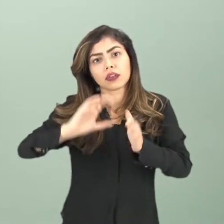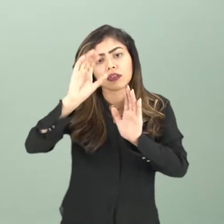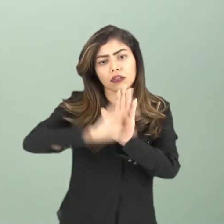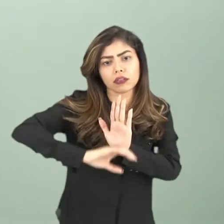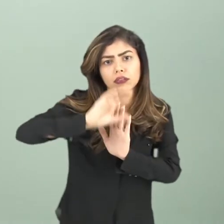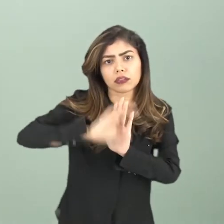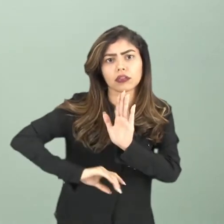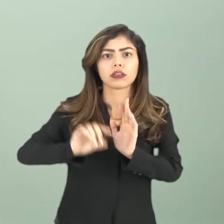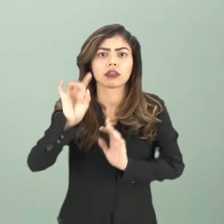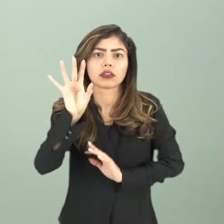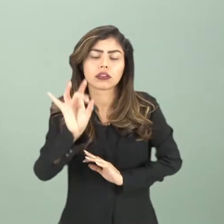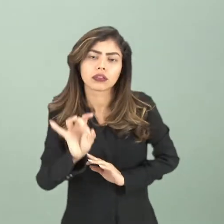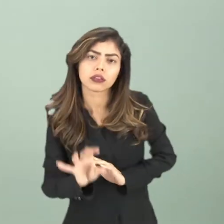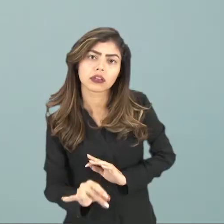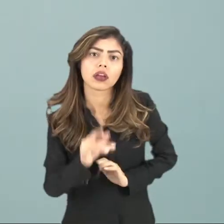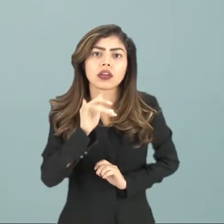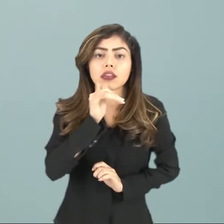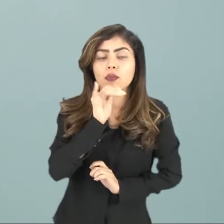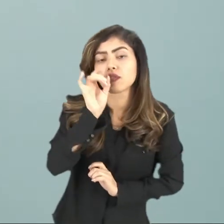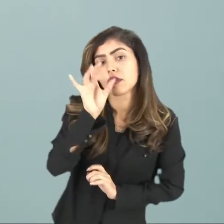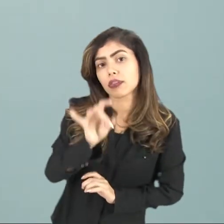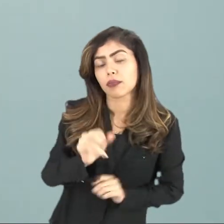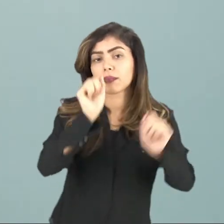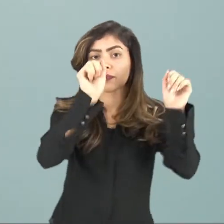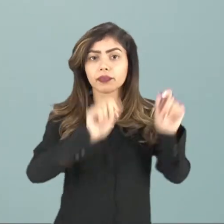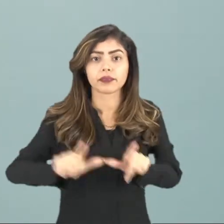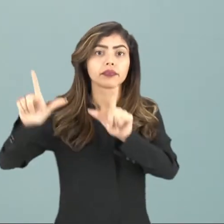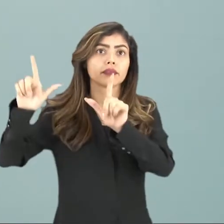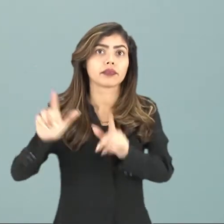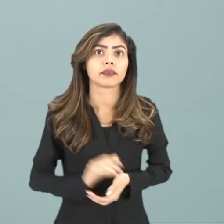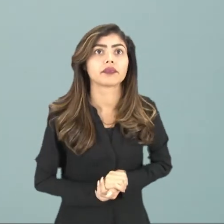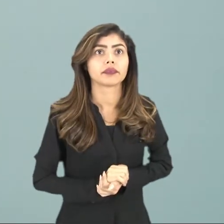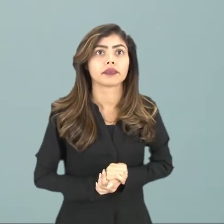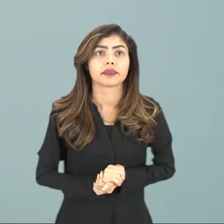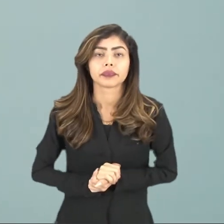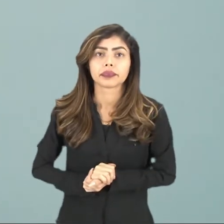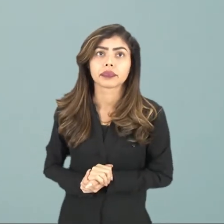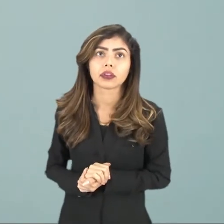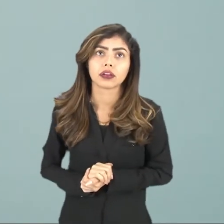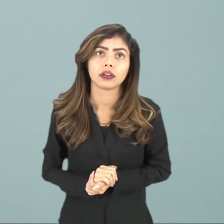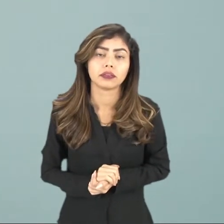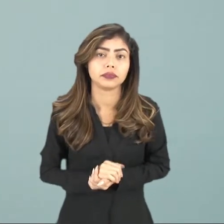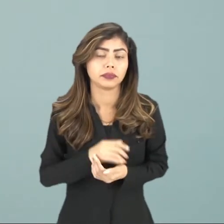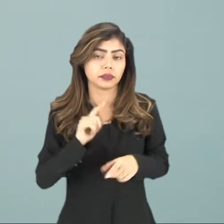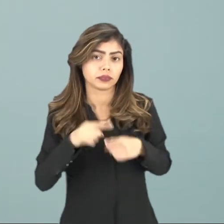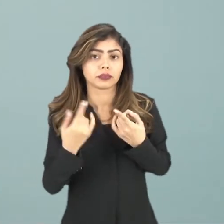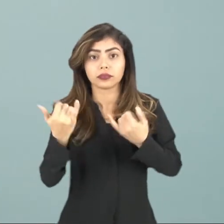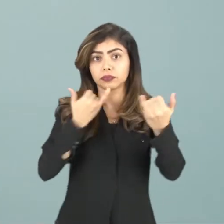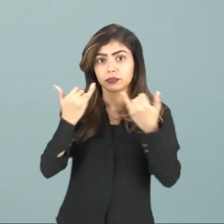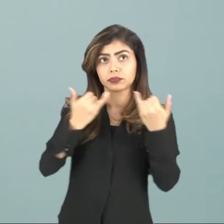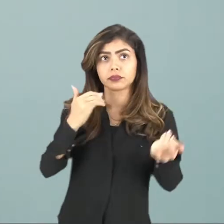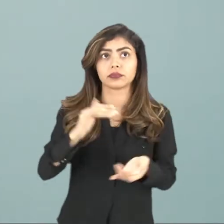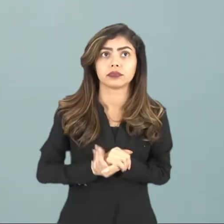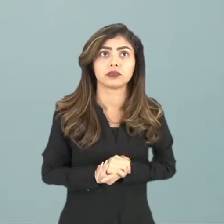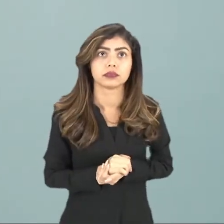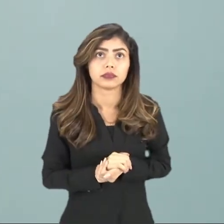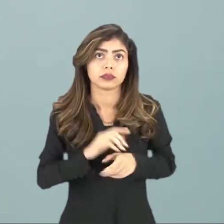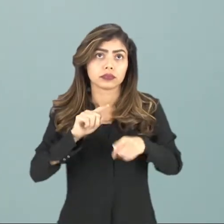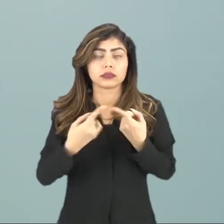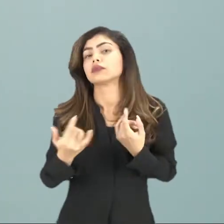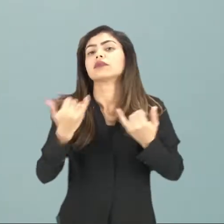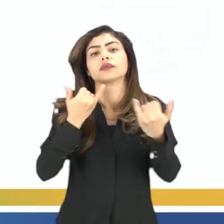conceito e o exemplo de cada uma delas, ok? Próximo slide, mais informações.